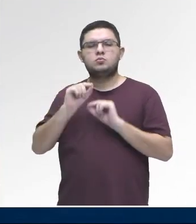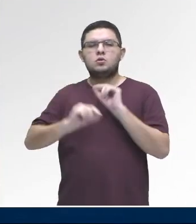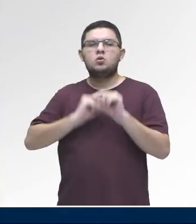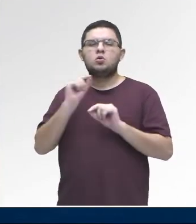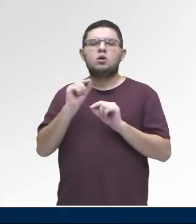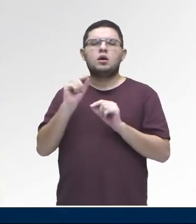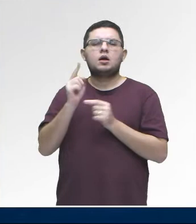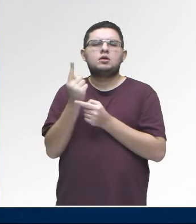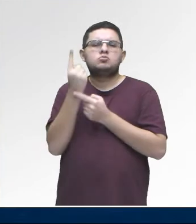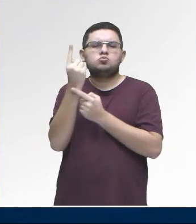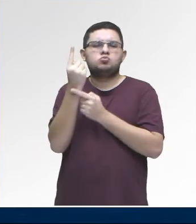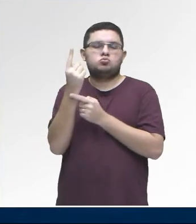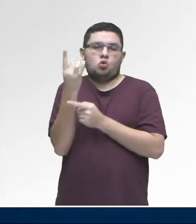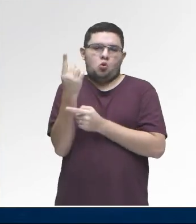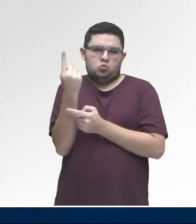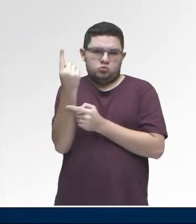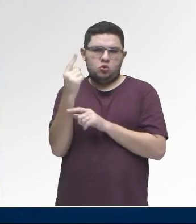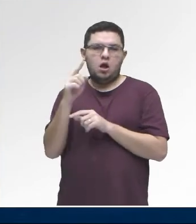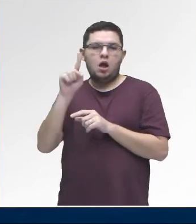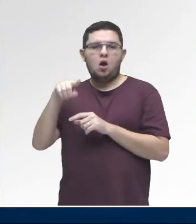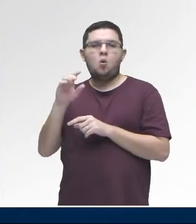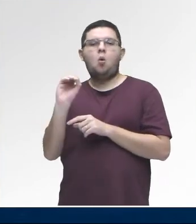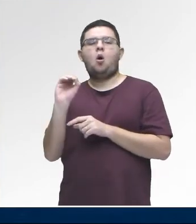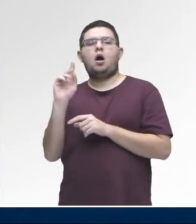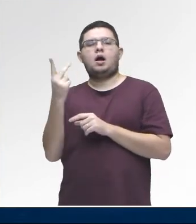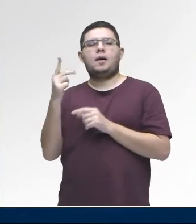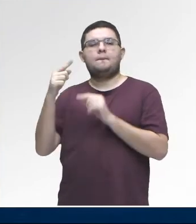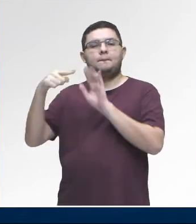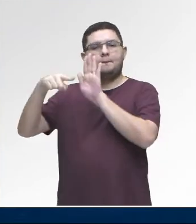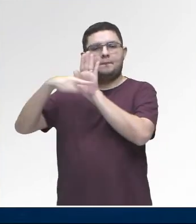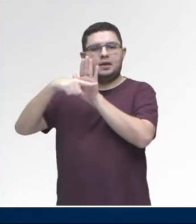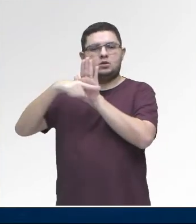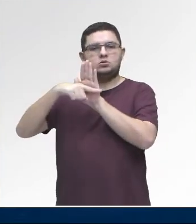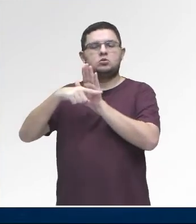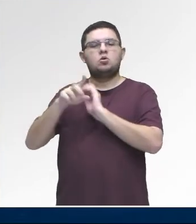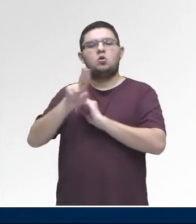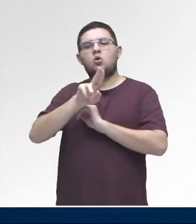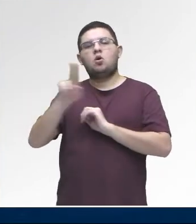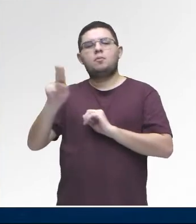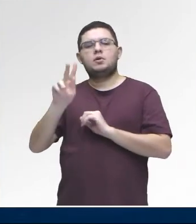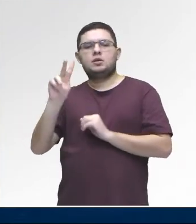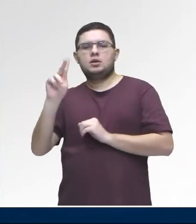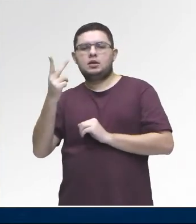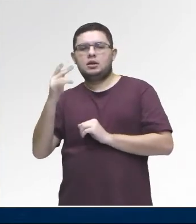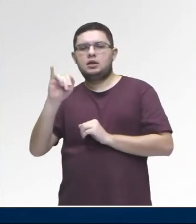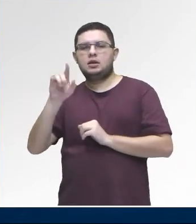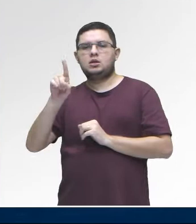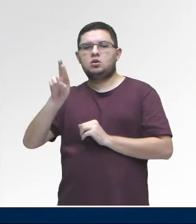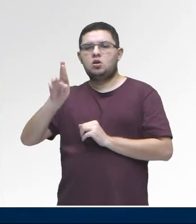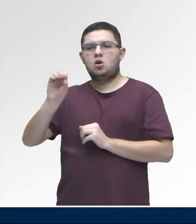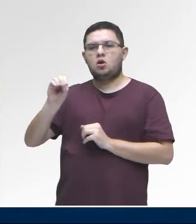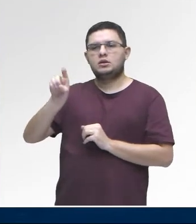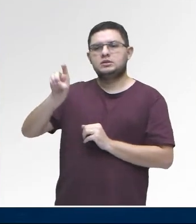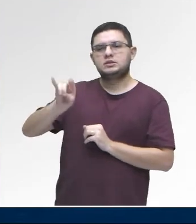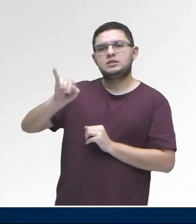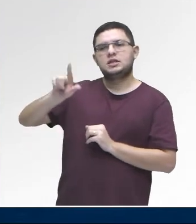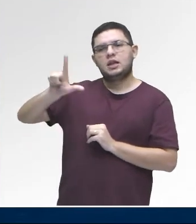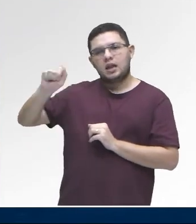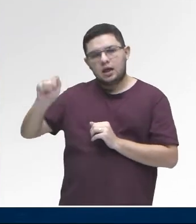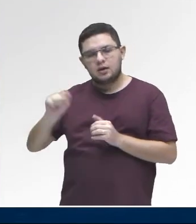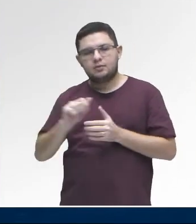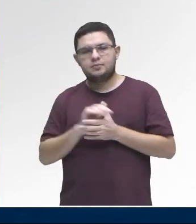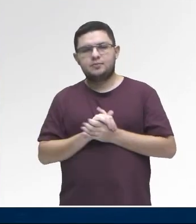OH-, chamado de hidroxila, ok? Então, essa aqui, né, é a equação